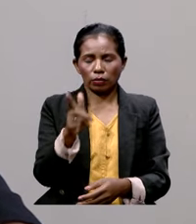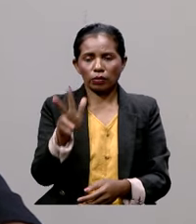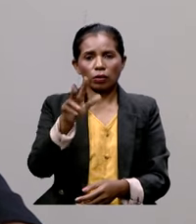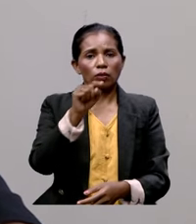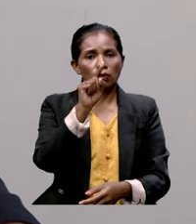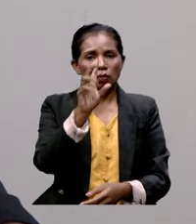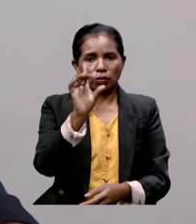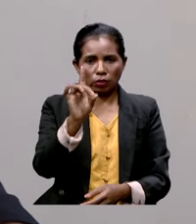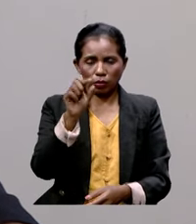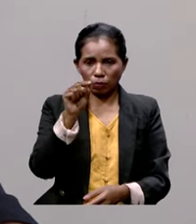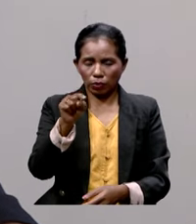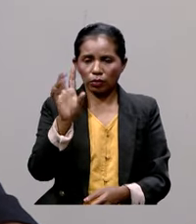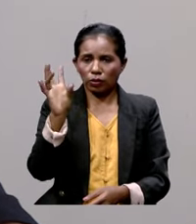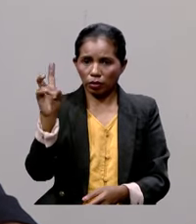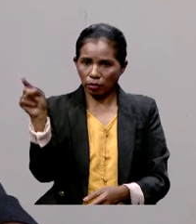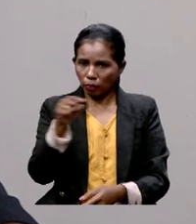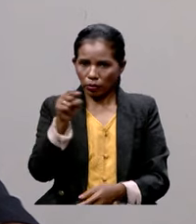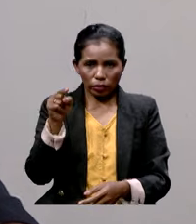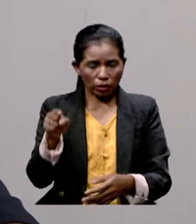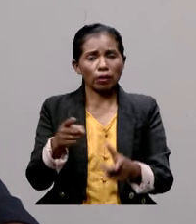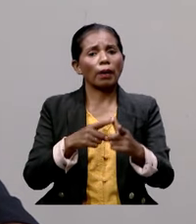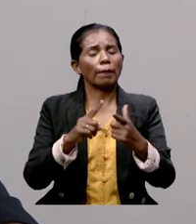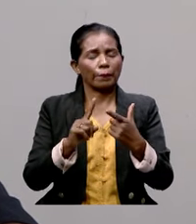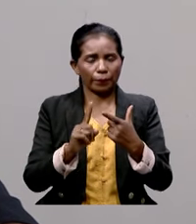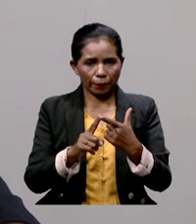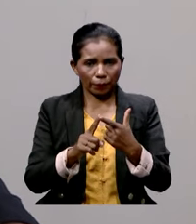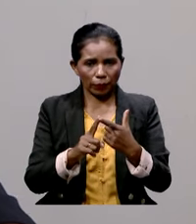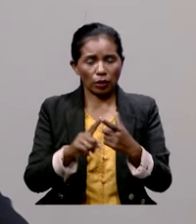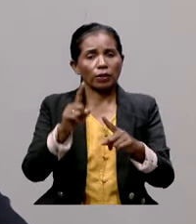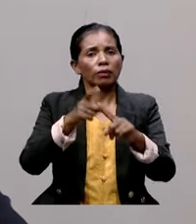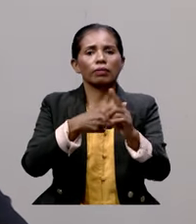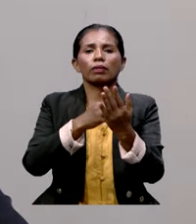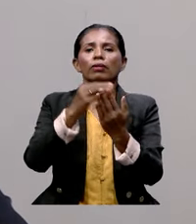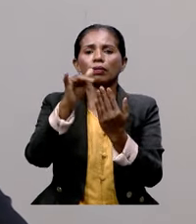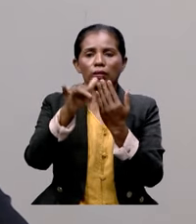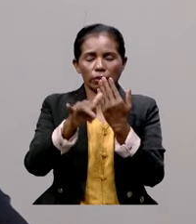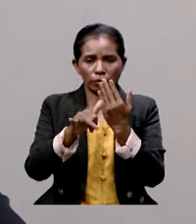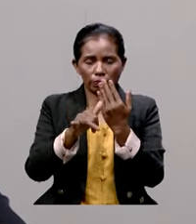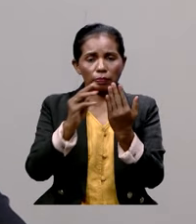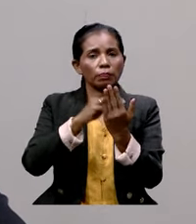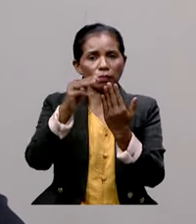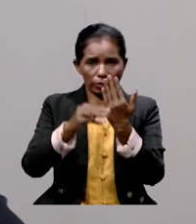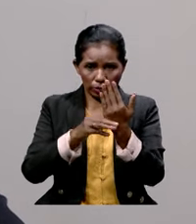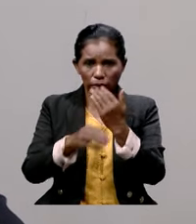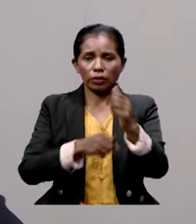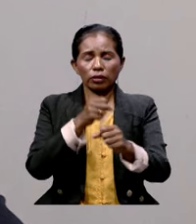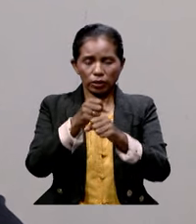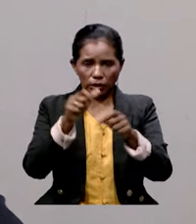8.7%, mas vê, e tô e a março, tinha, né, tudo não